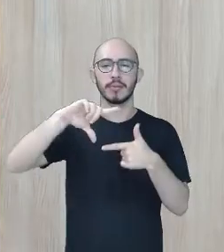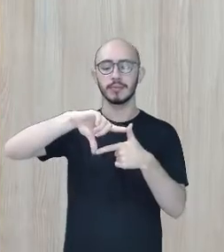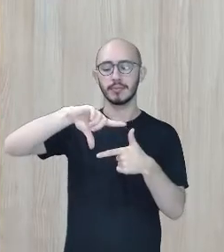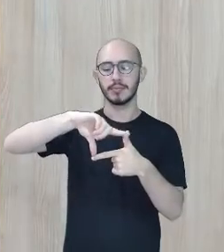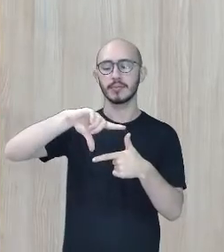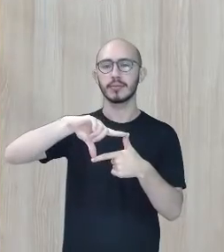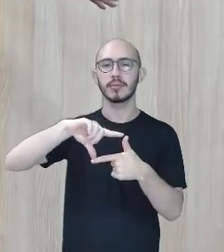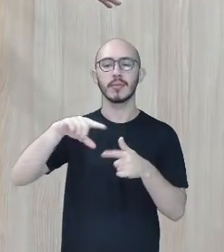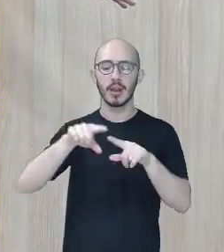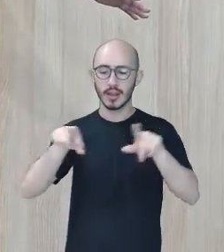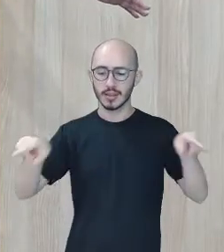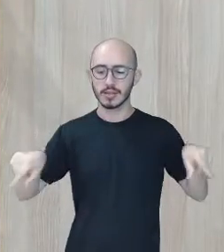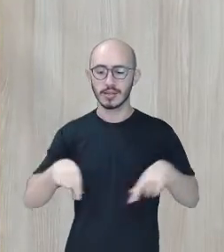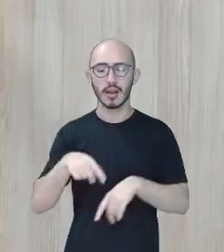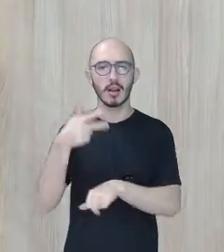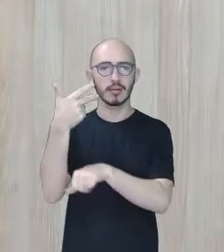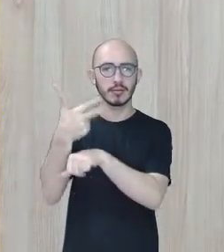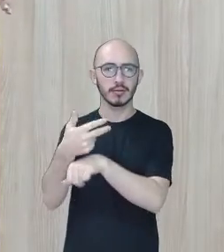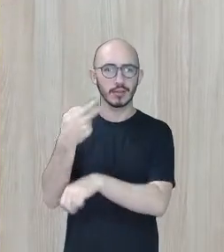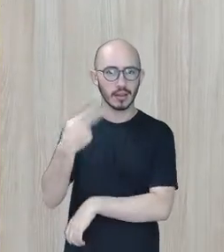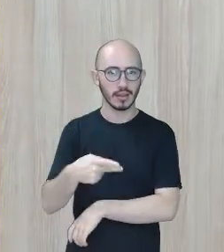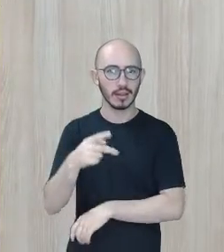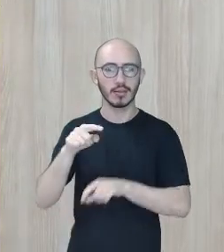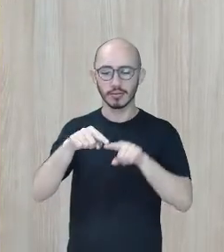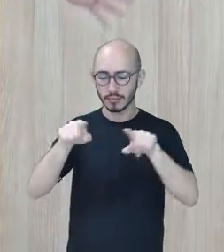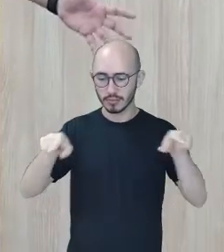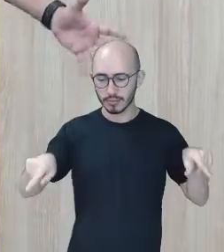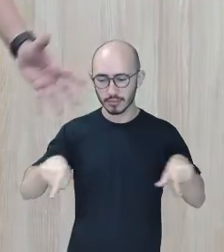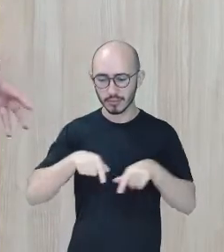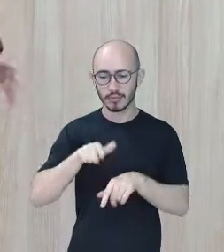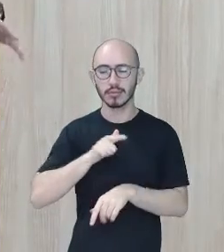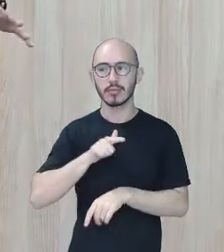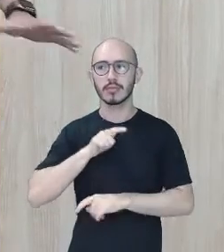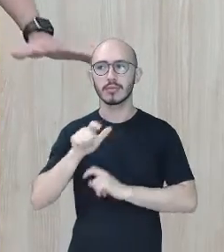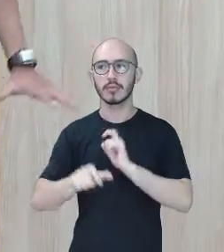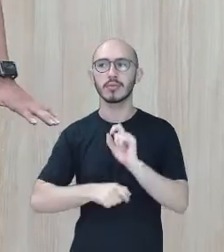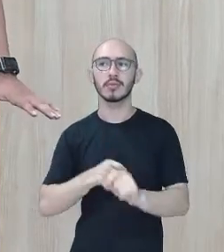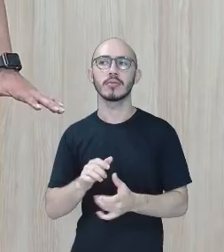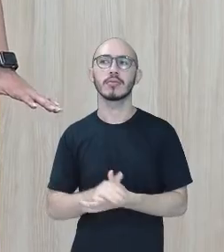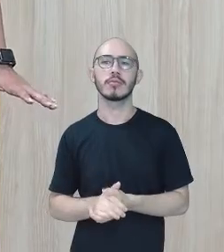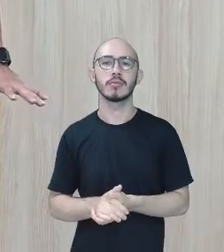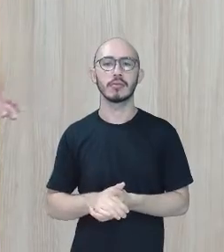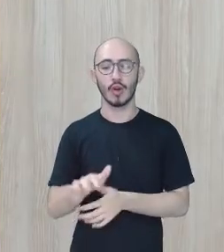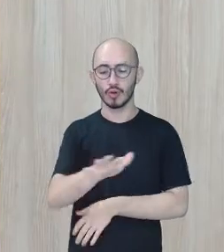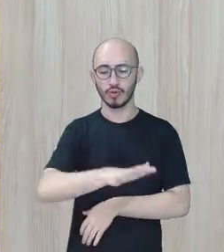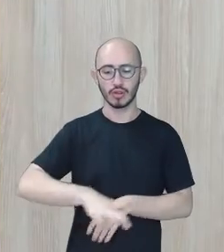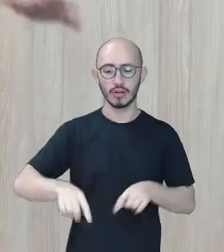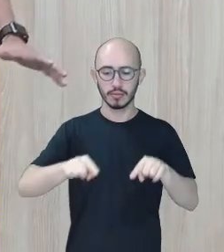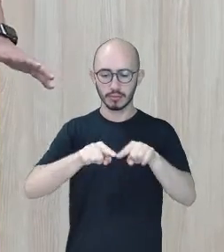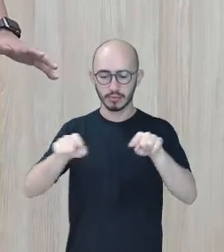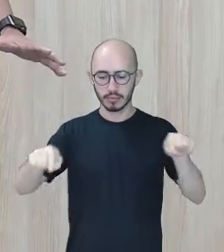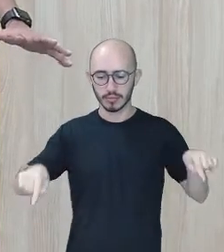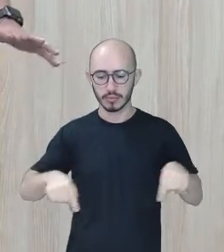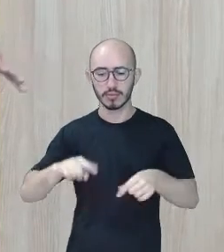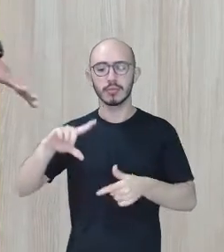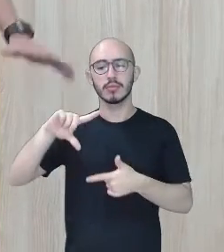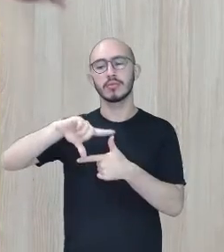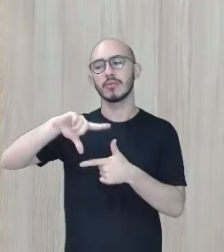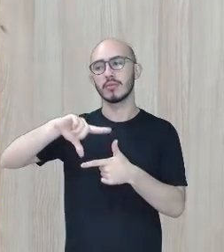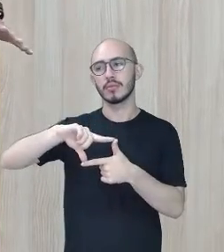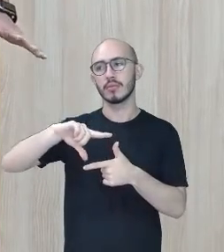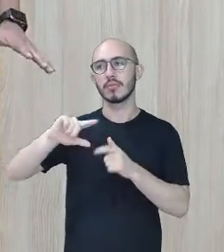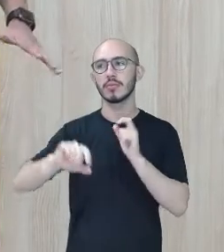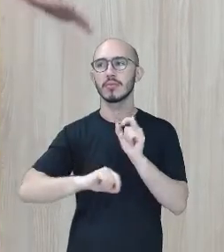essa sala aqui, tá? Essa sala ela é formada por 4 segmentos aqui no chão, formando um retângulo. E